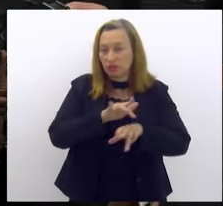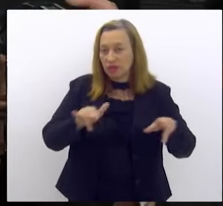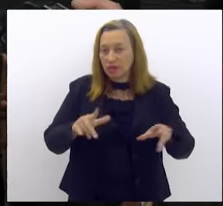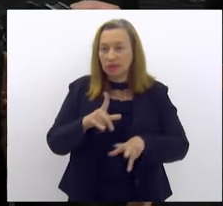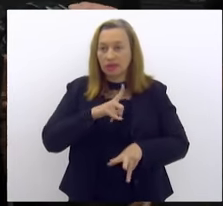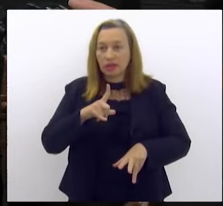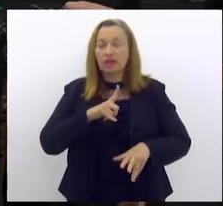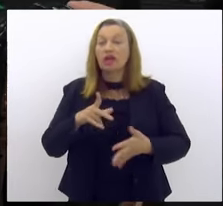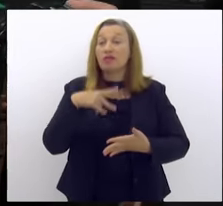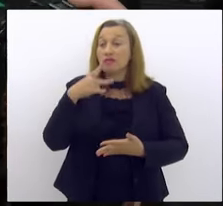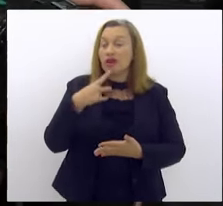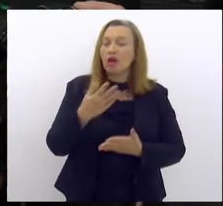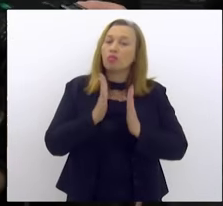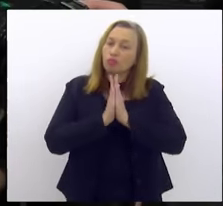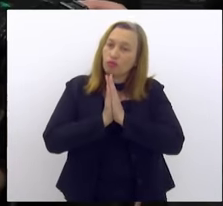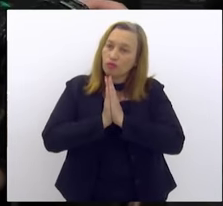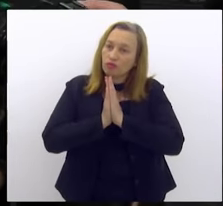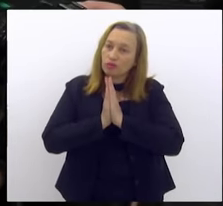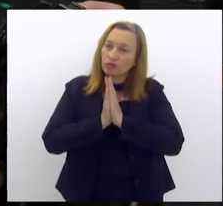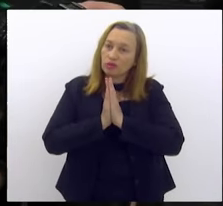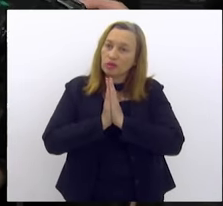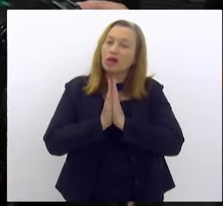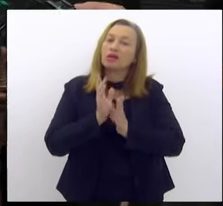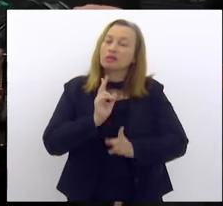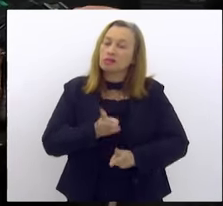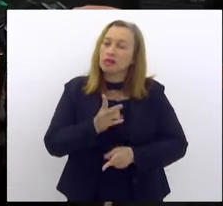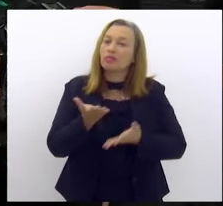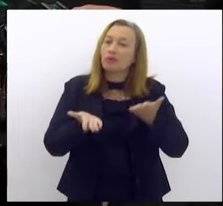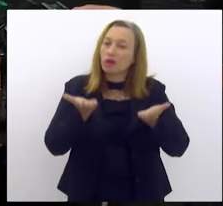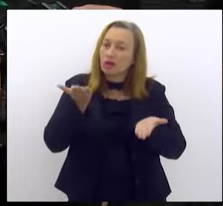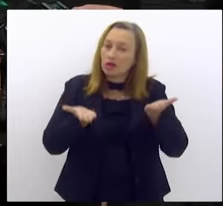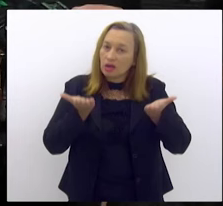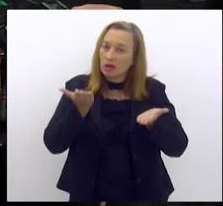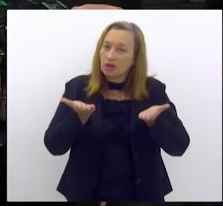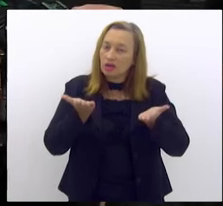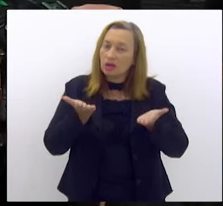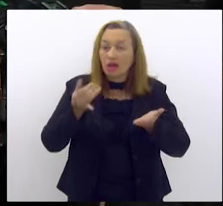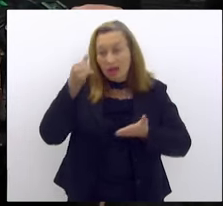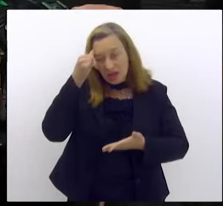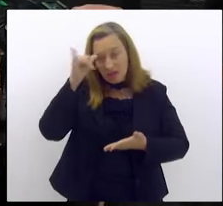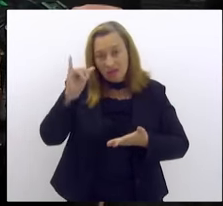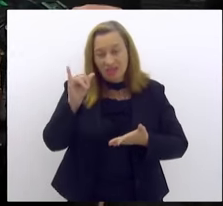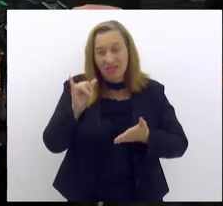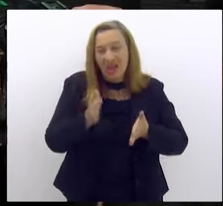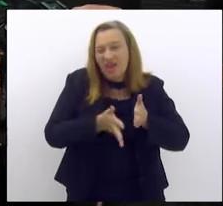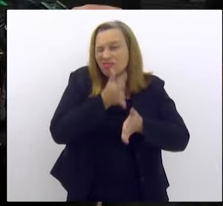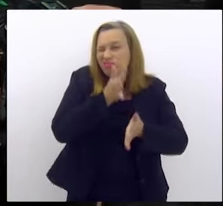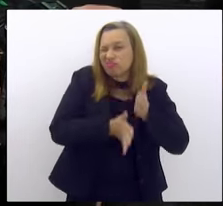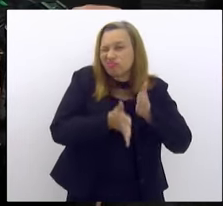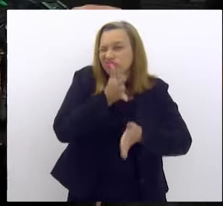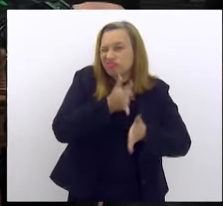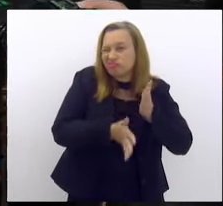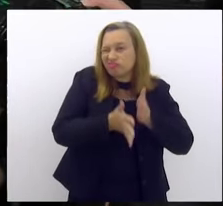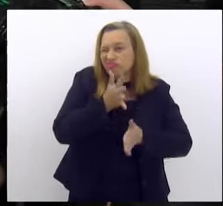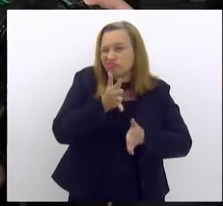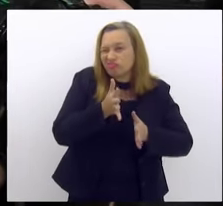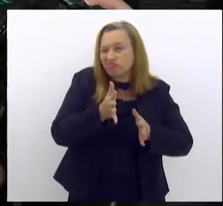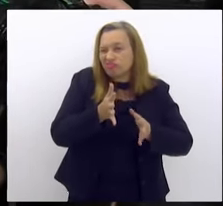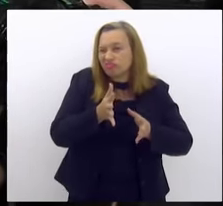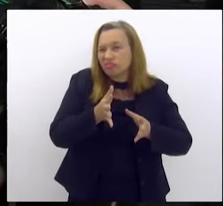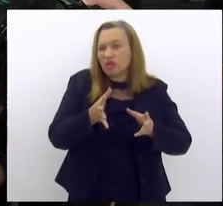Então, assim, dizer que, por favor, tenhamos sempre equilíbrio, vamos evitar exageros, vamos evitar juntar